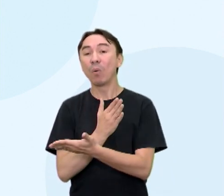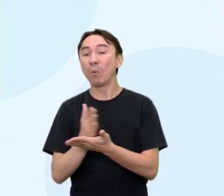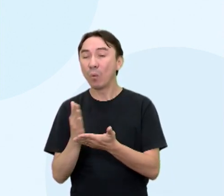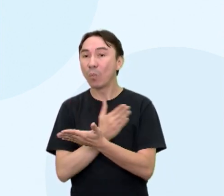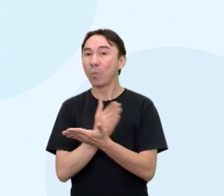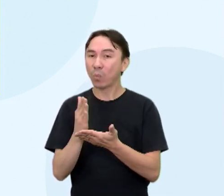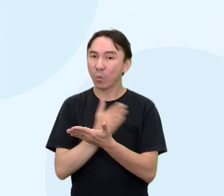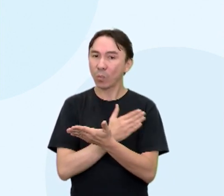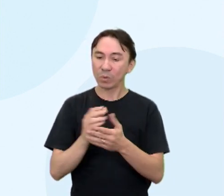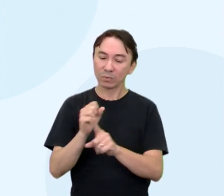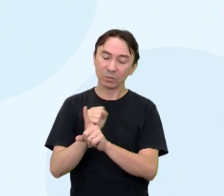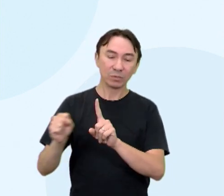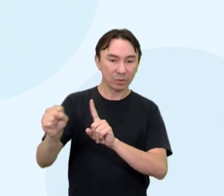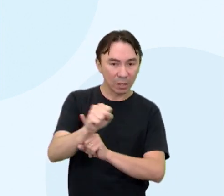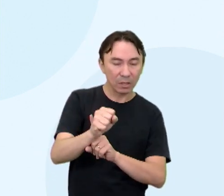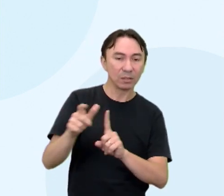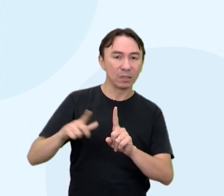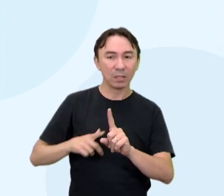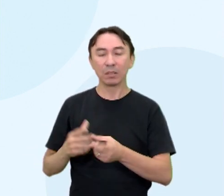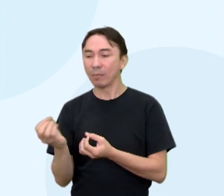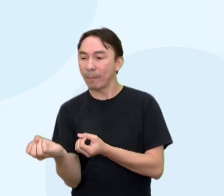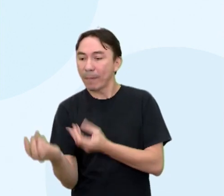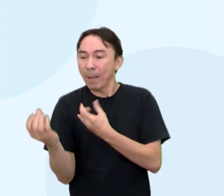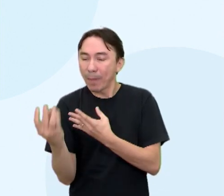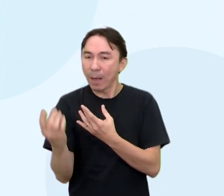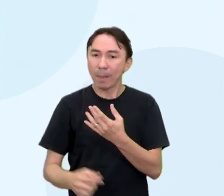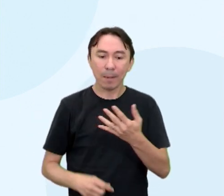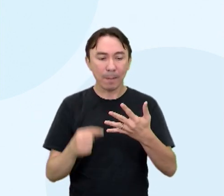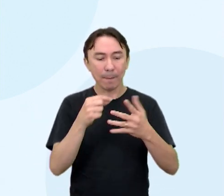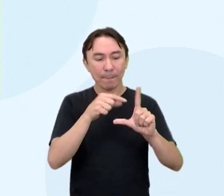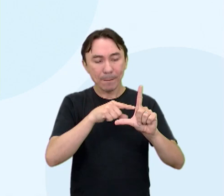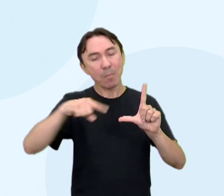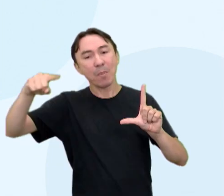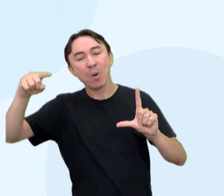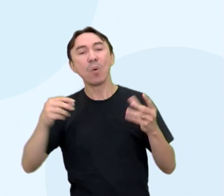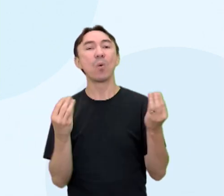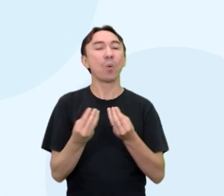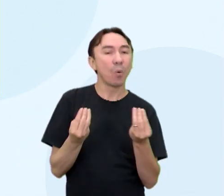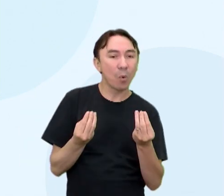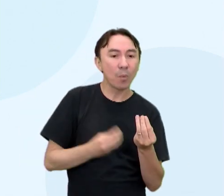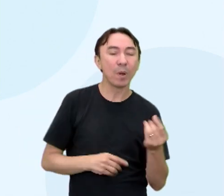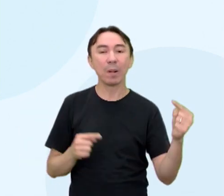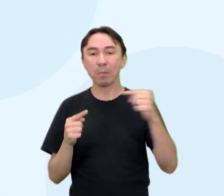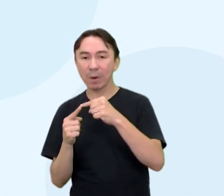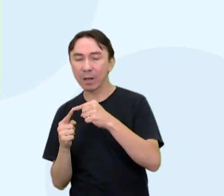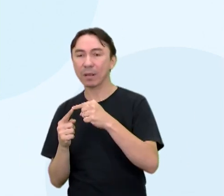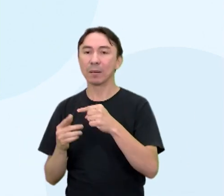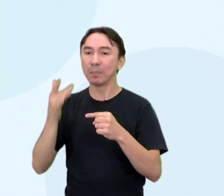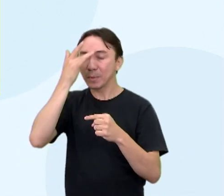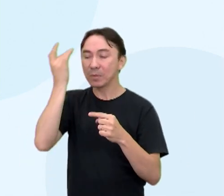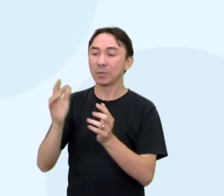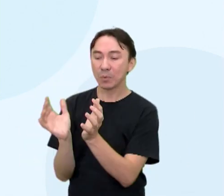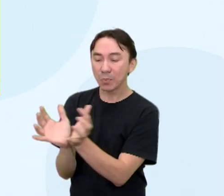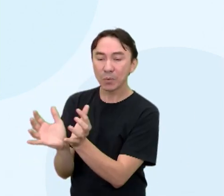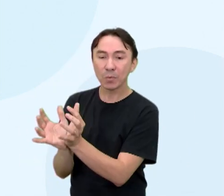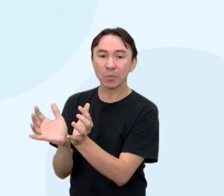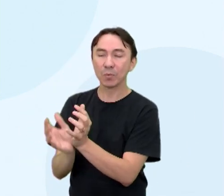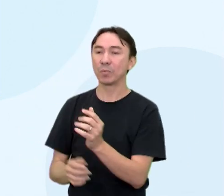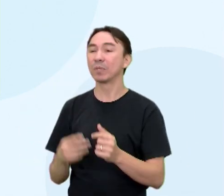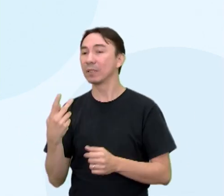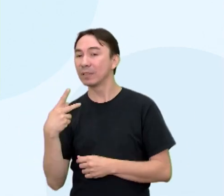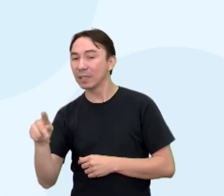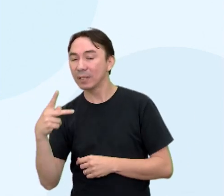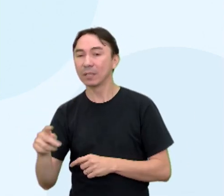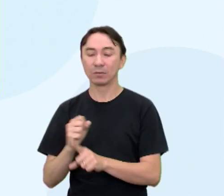sociais, falaremos sobre eles hoje, né, tá? E como eles representam em número determinado grupo de pessoas e sua condição